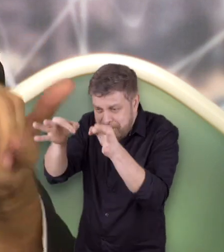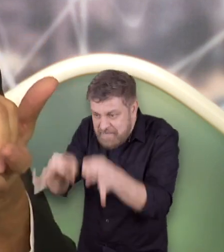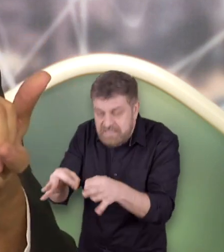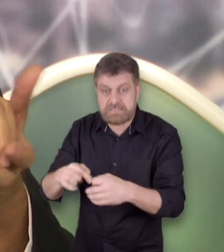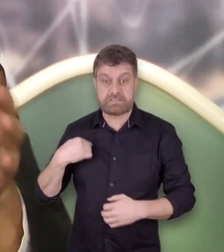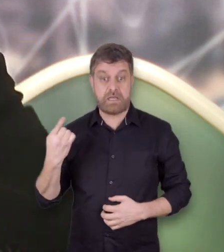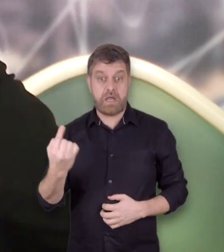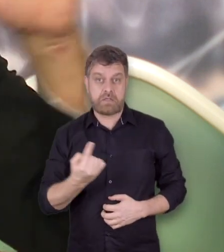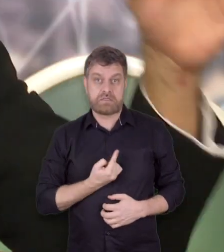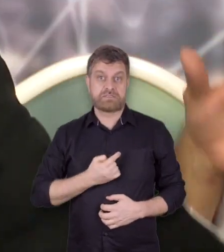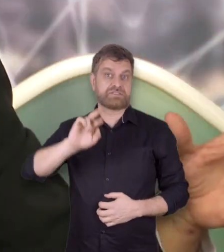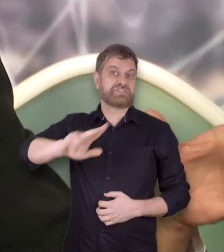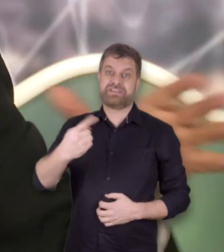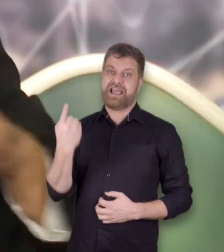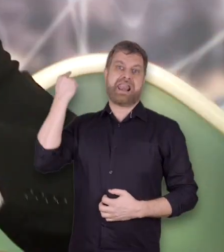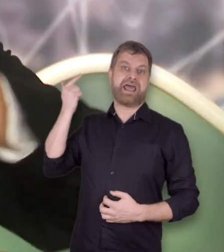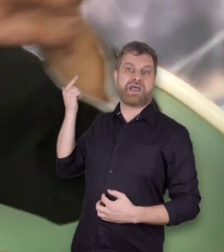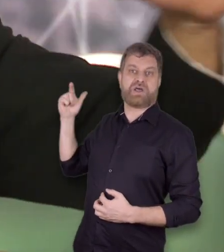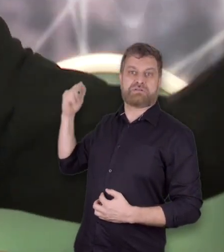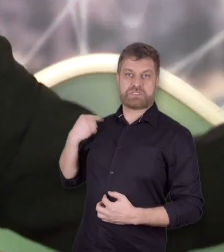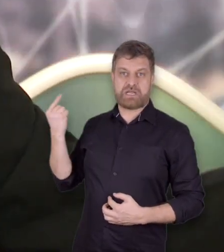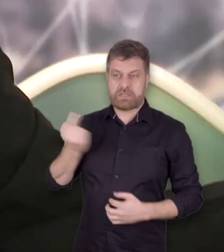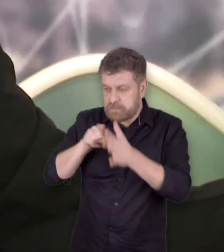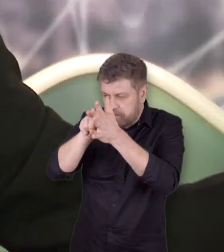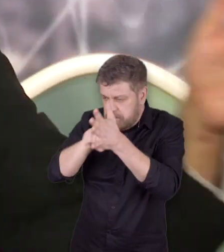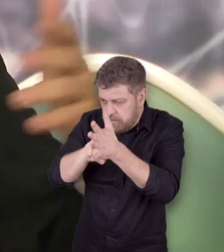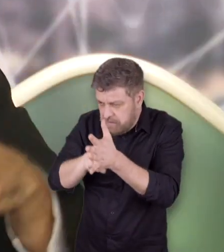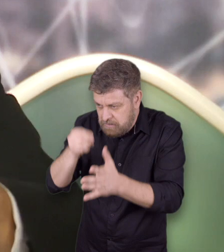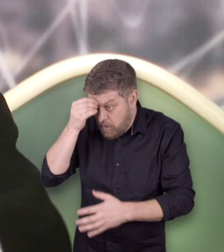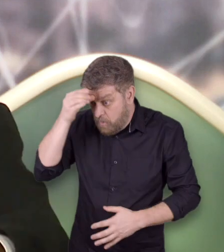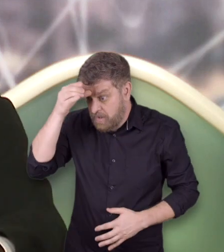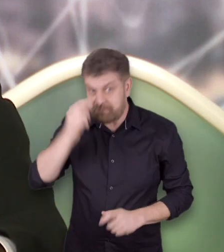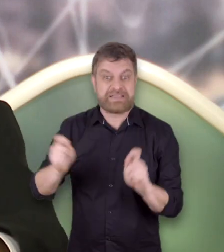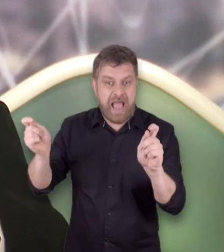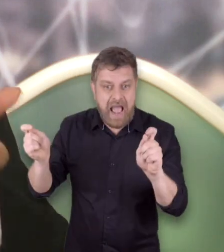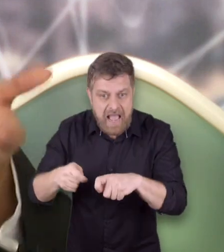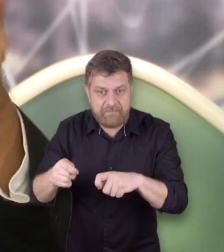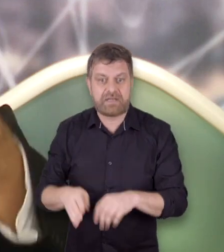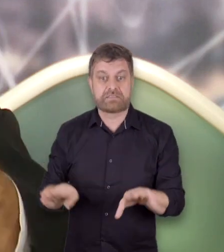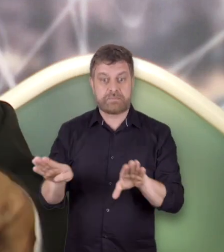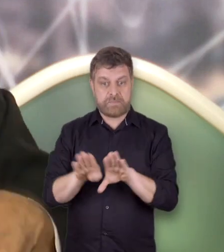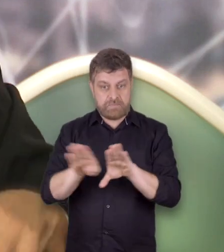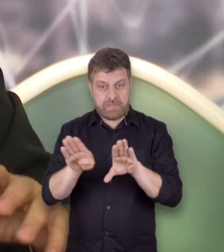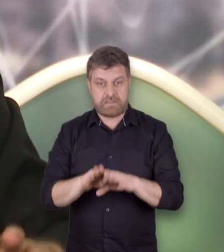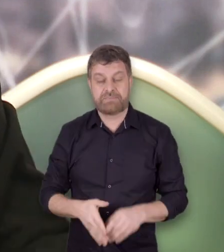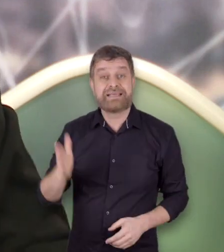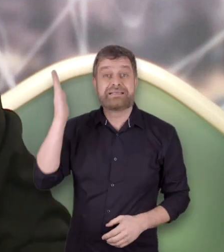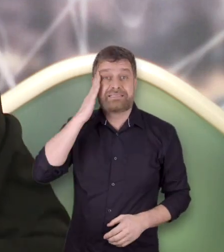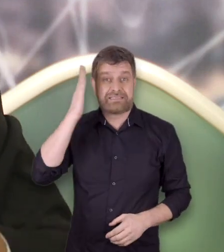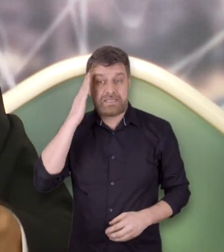ocasião especificada, como nunca houve antes. Somos capazes de mapear tudo isso. E somos, portanto, capazes de mapear